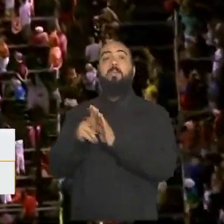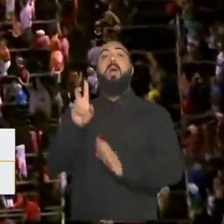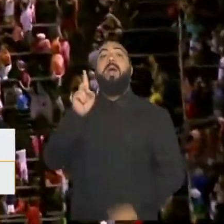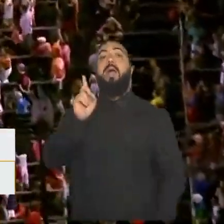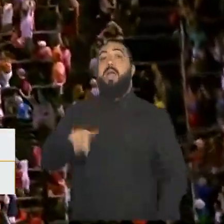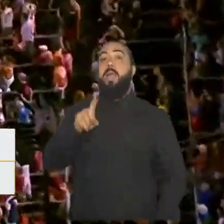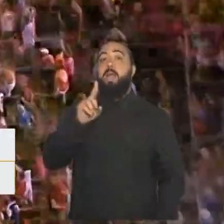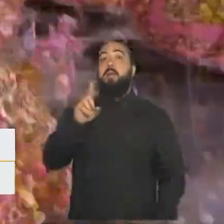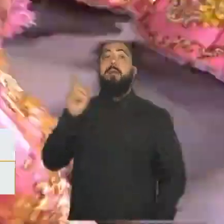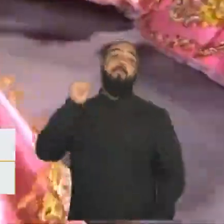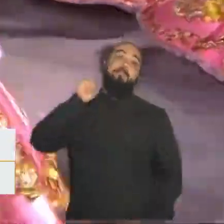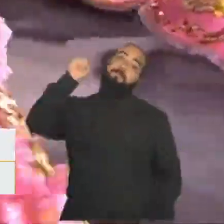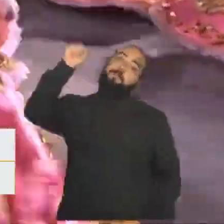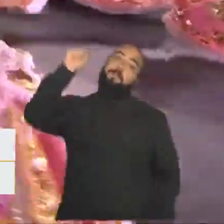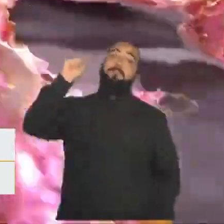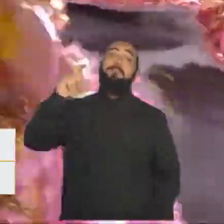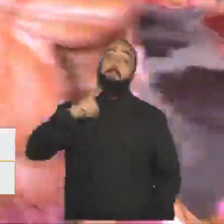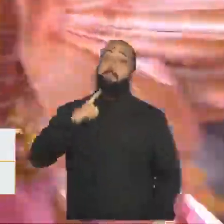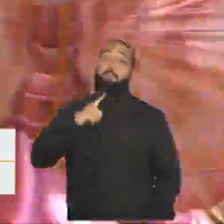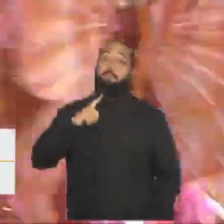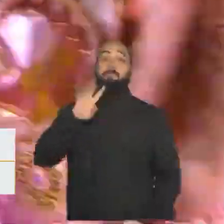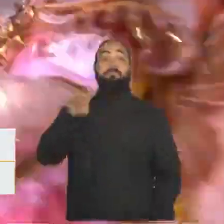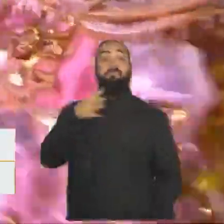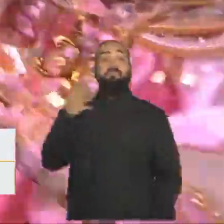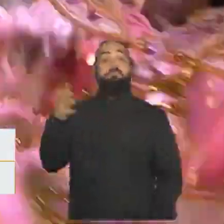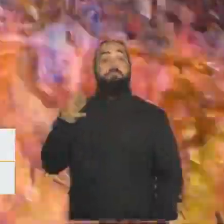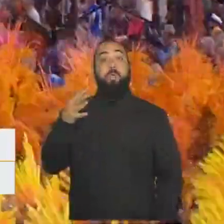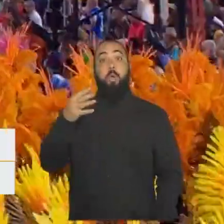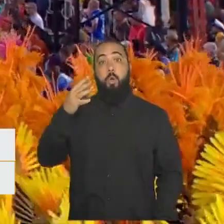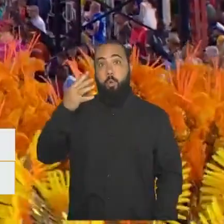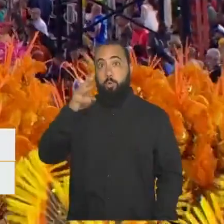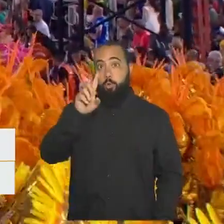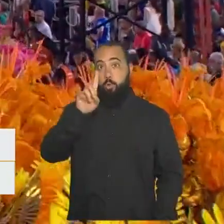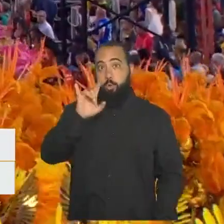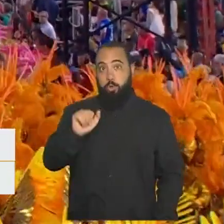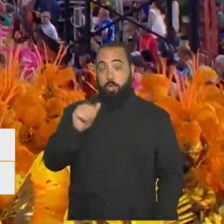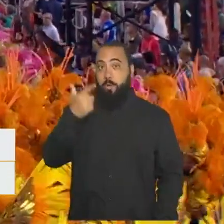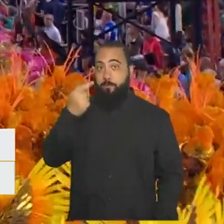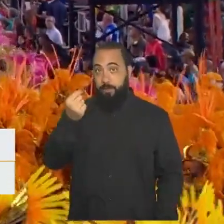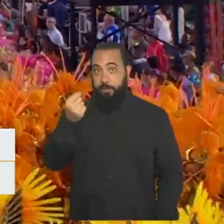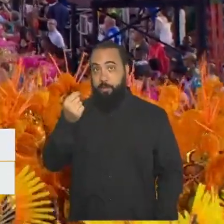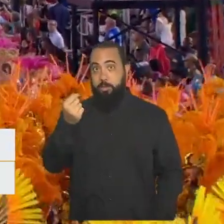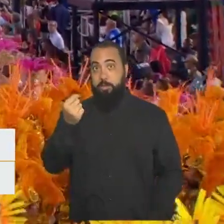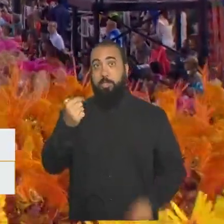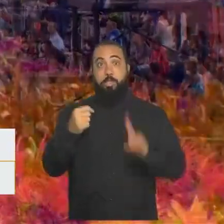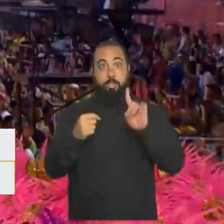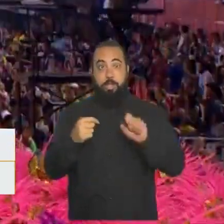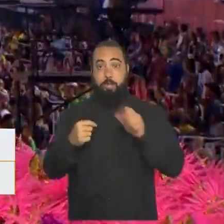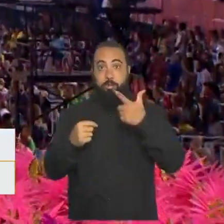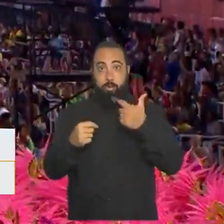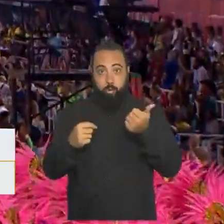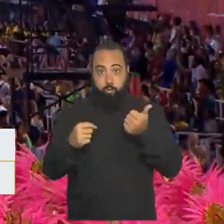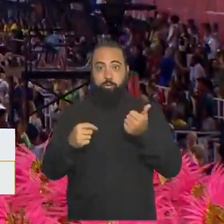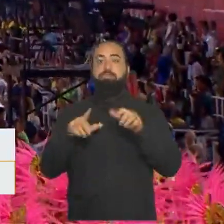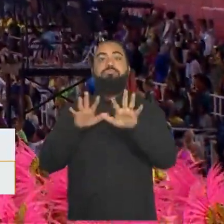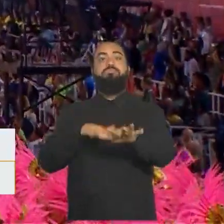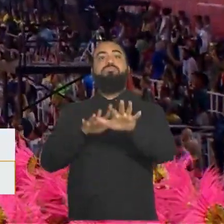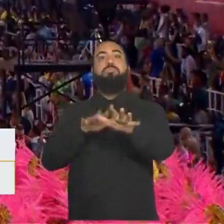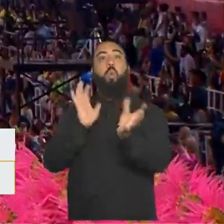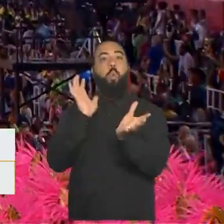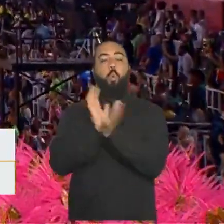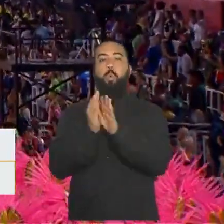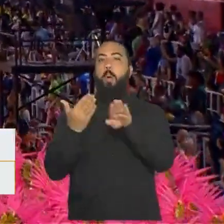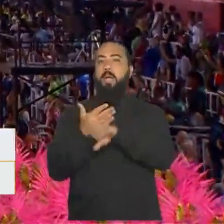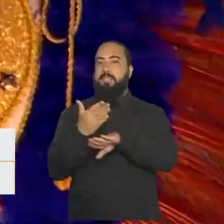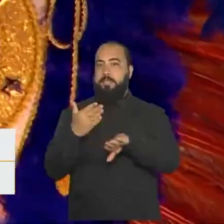O calendário ficou definido desta forma. Na quarta, dia 20, e na quinta, dia 21 de abril, desfilam as escolas do grupo de